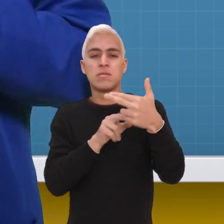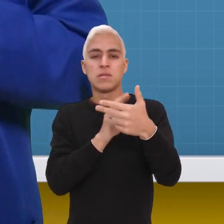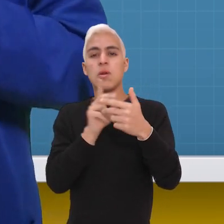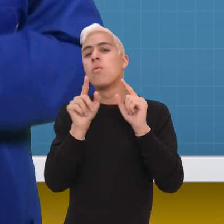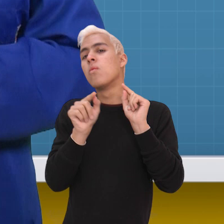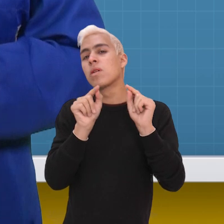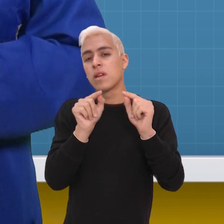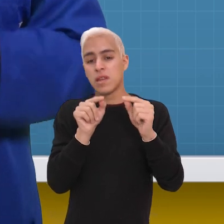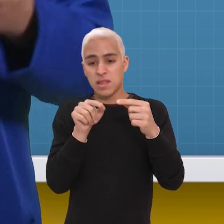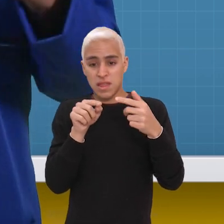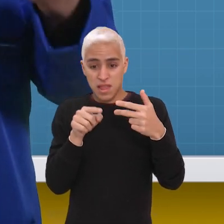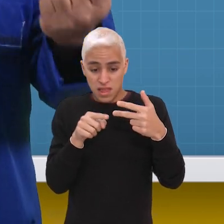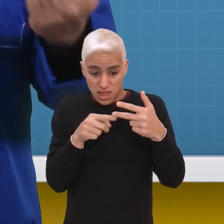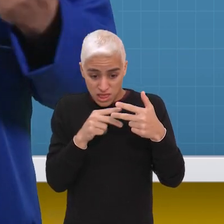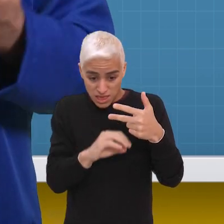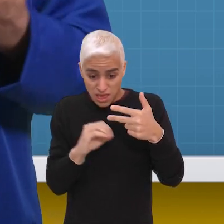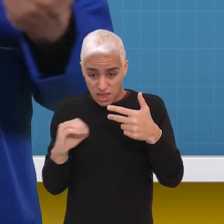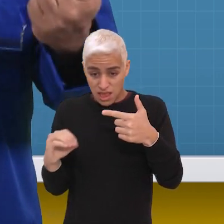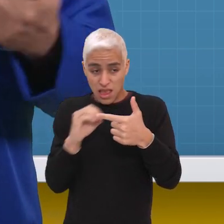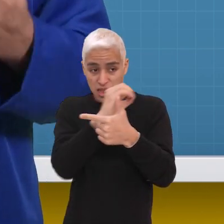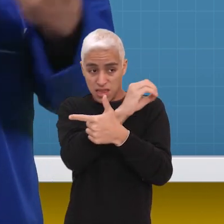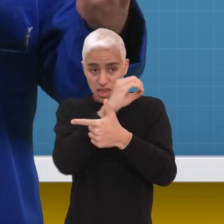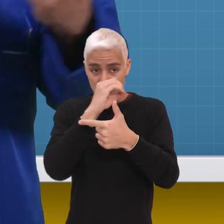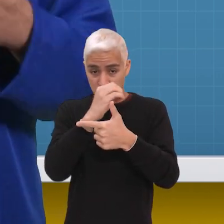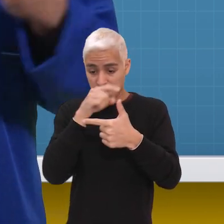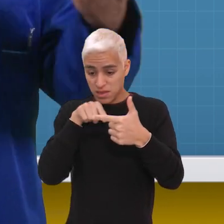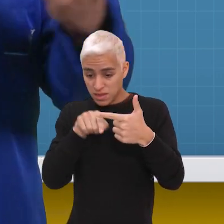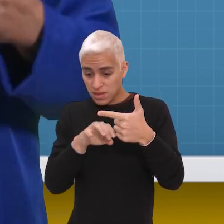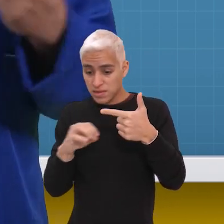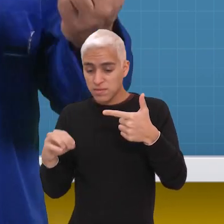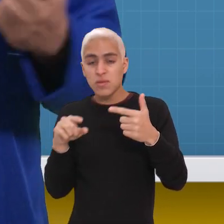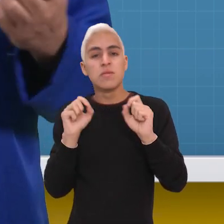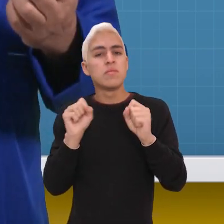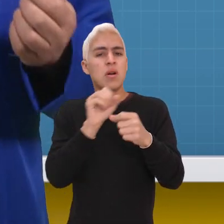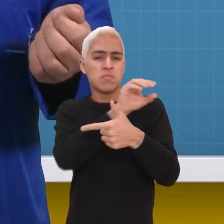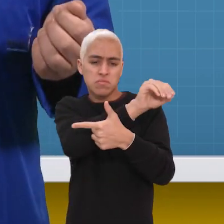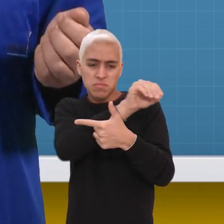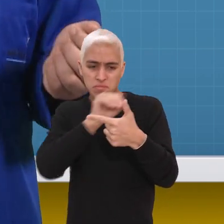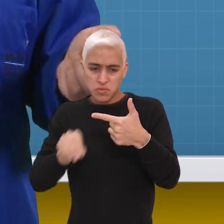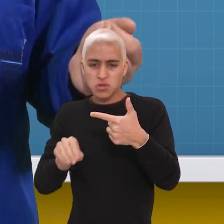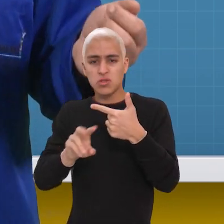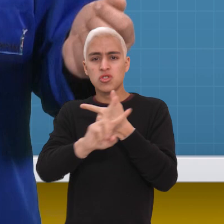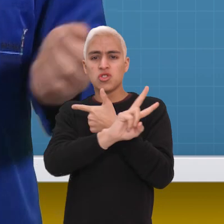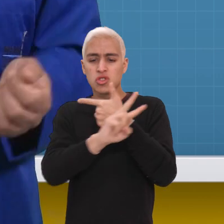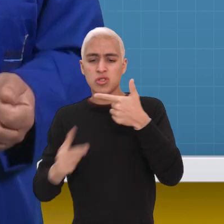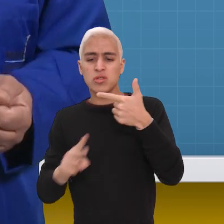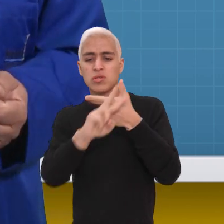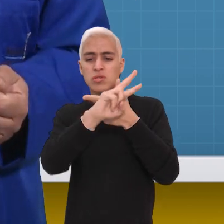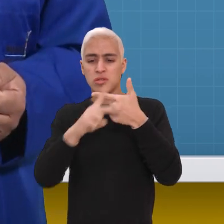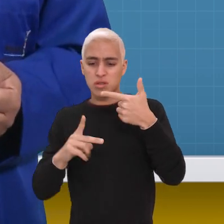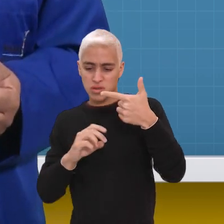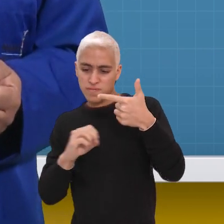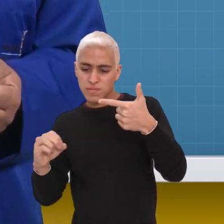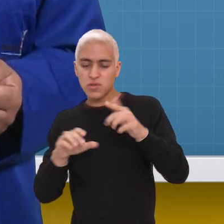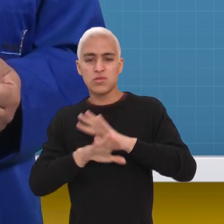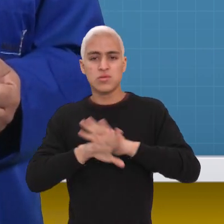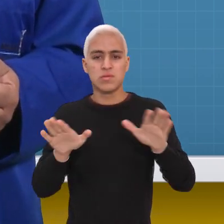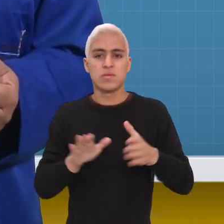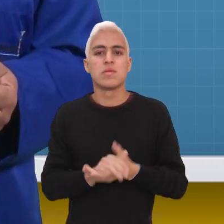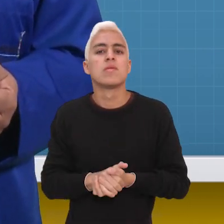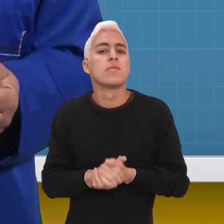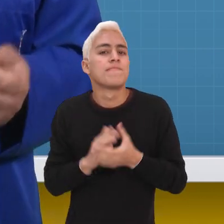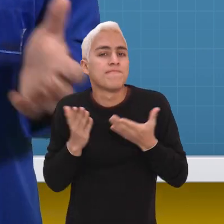relação das unidades. Agora, os outros 2 zeros que vão compor a unidade de centena, você pode transferir direto para o